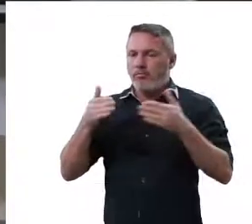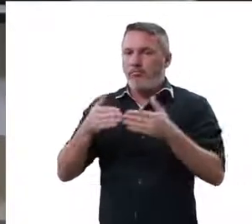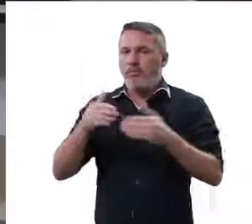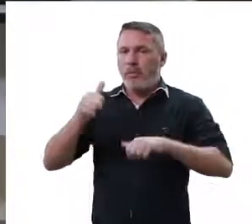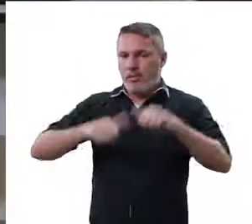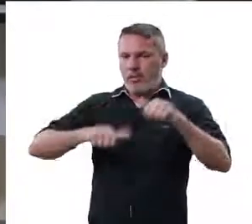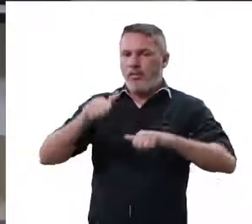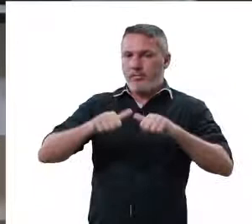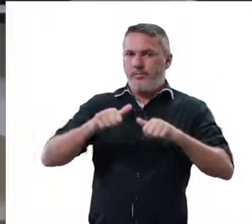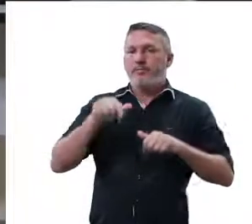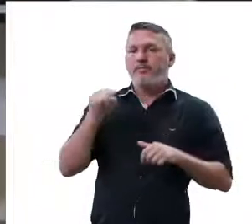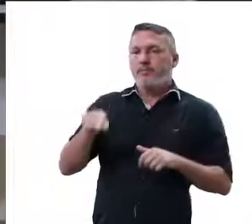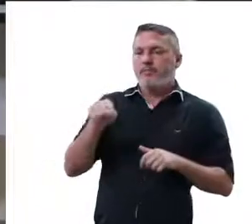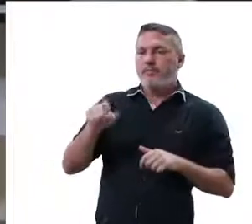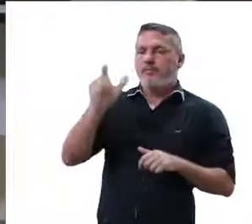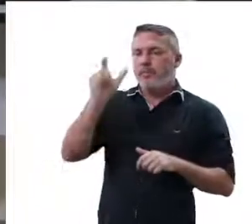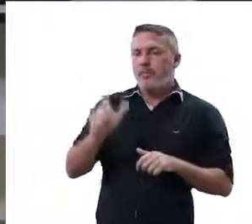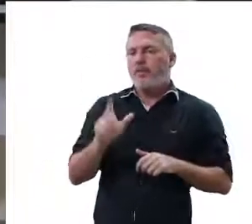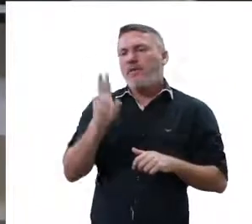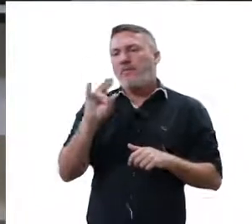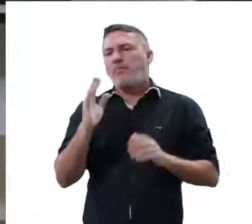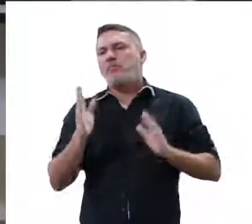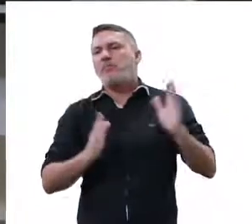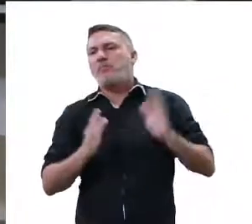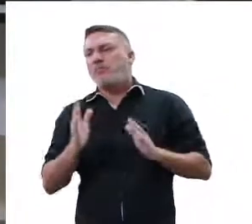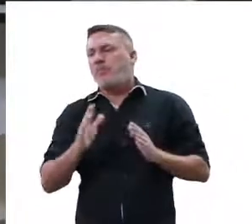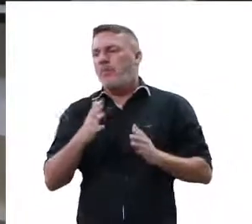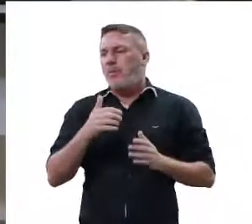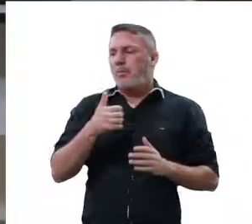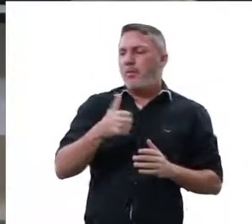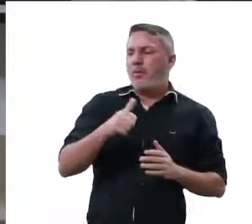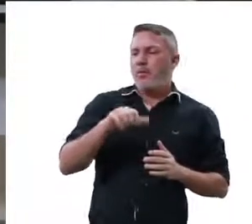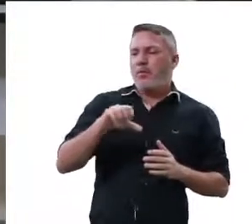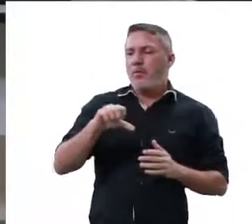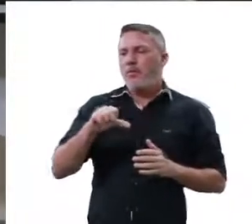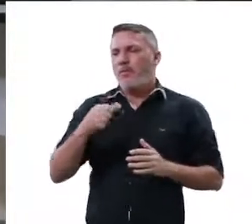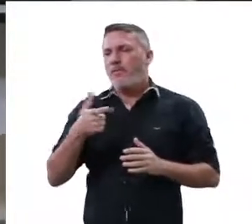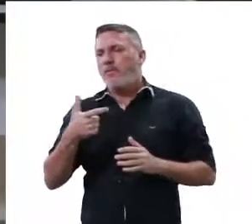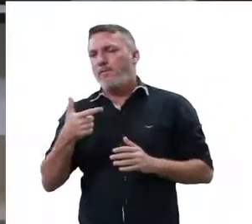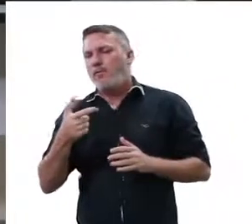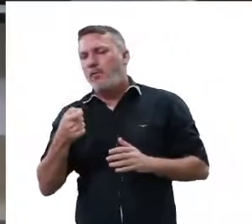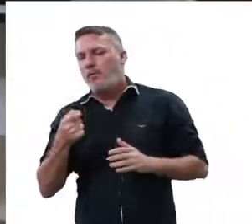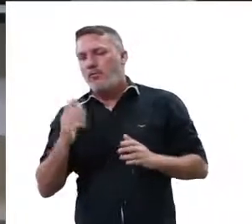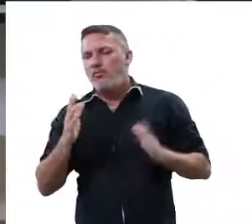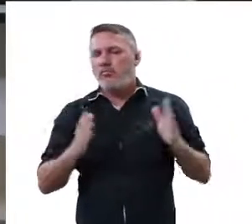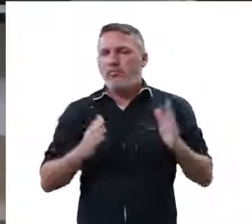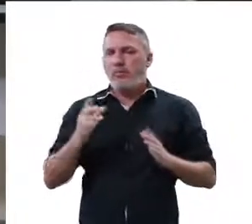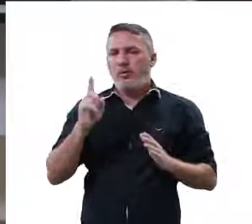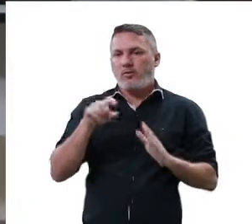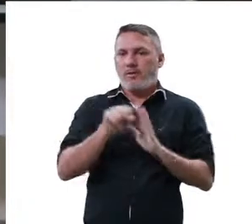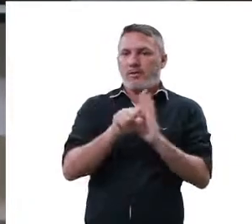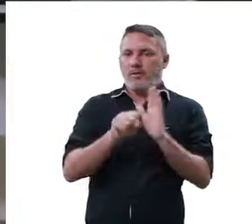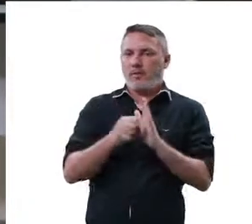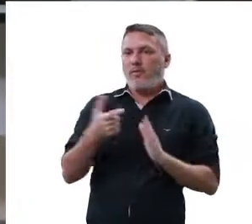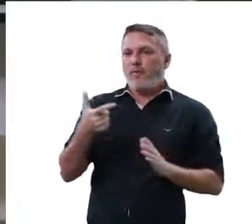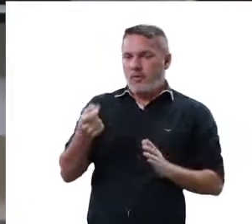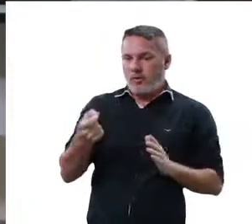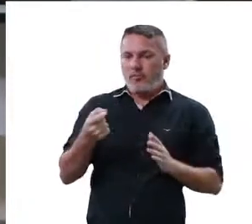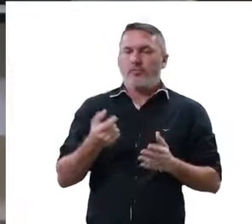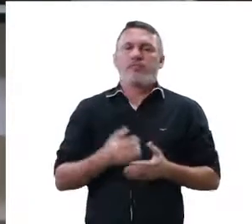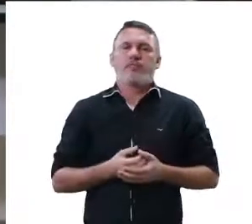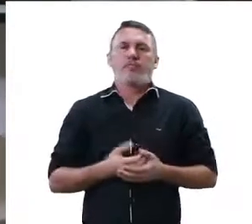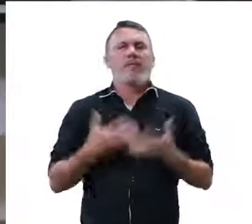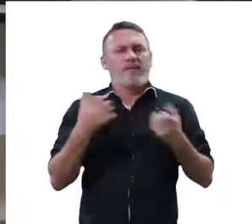Weber. Né, o Weber vai falecer, por exemplo, em 1920, ou seja, já bem dentro, né, do